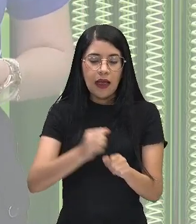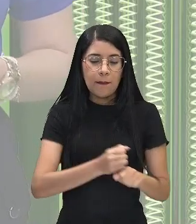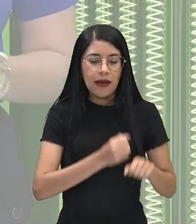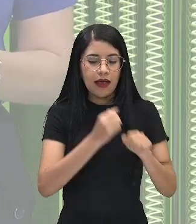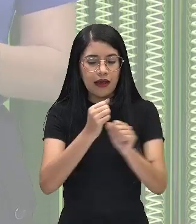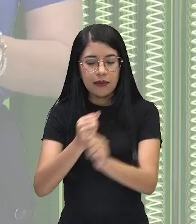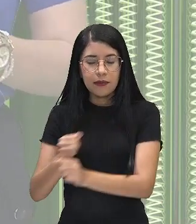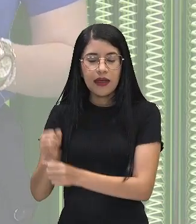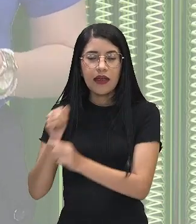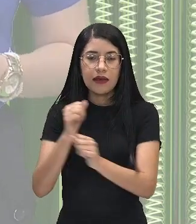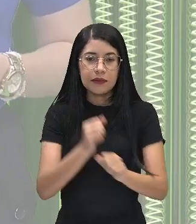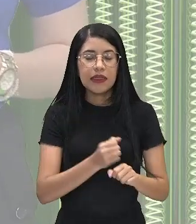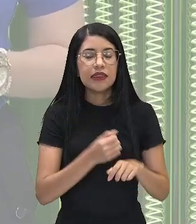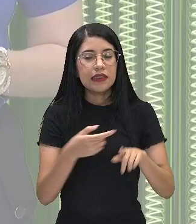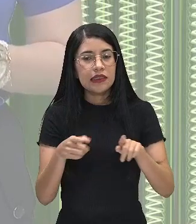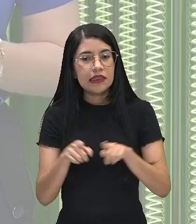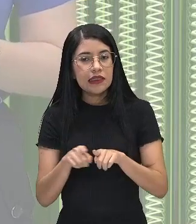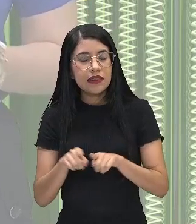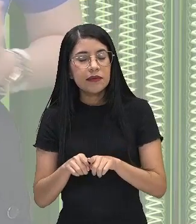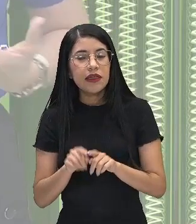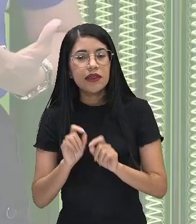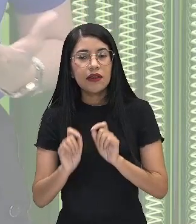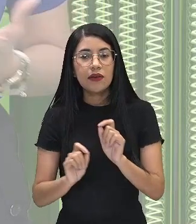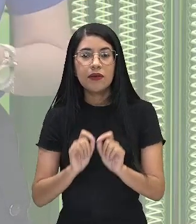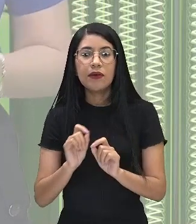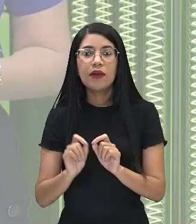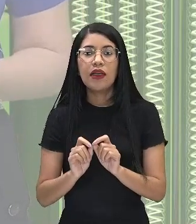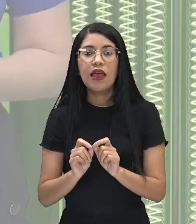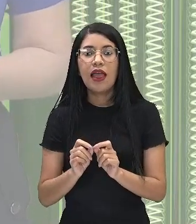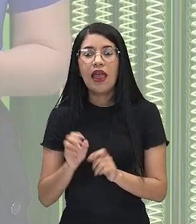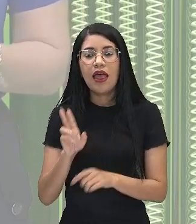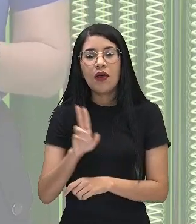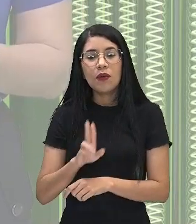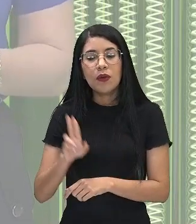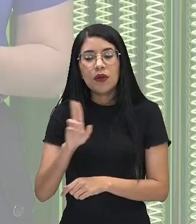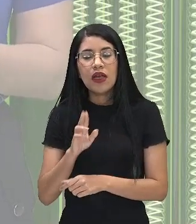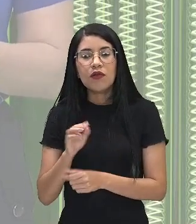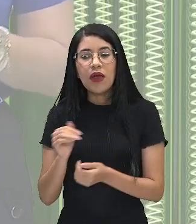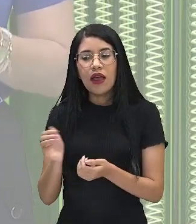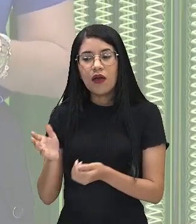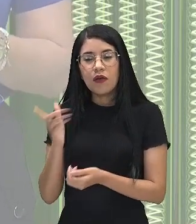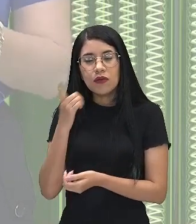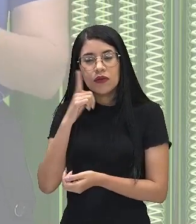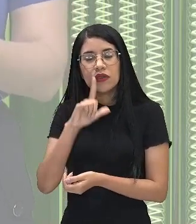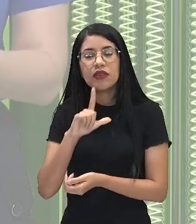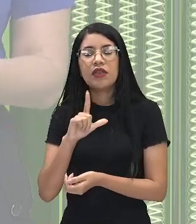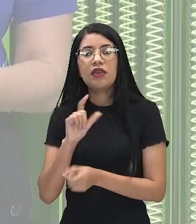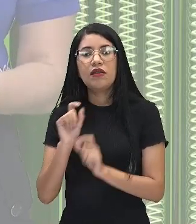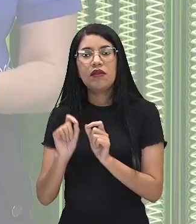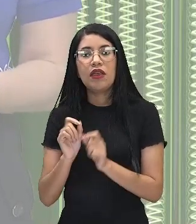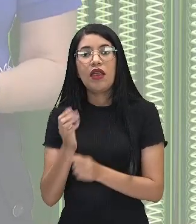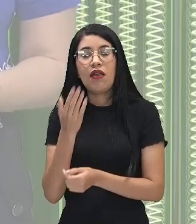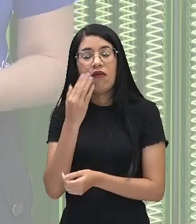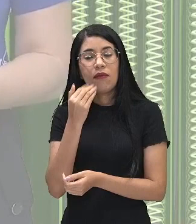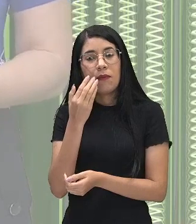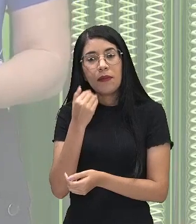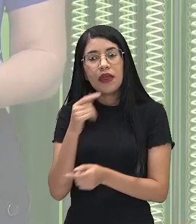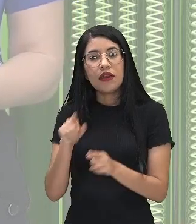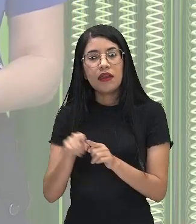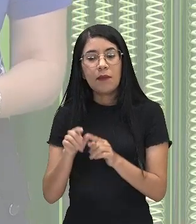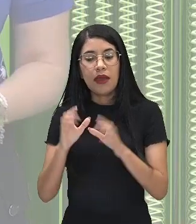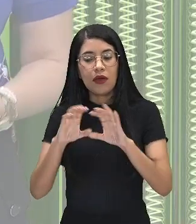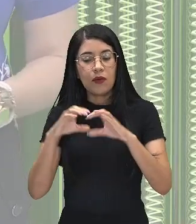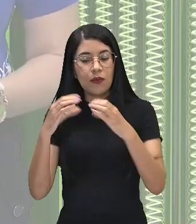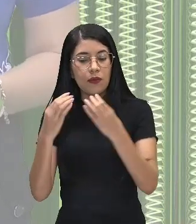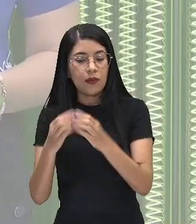pelos botes, mas também é um meio de recurso, de onde as pessoas, as comunidades locais e também